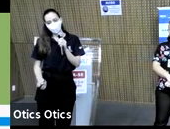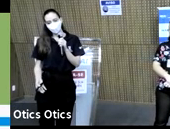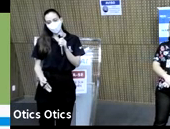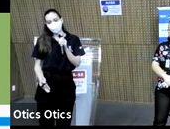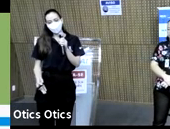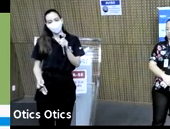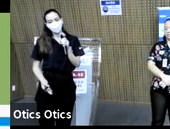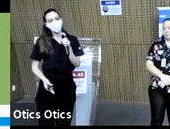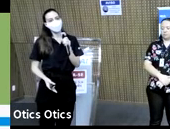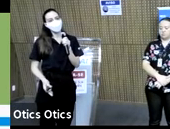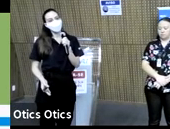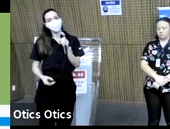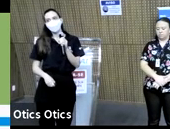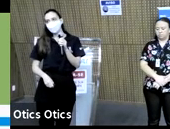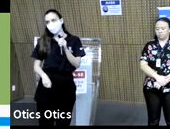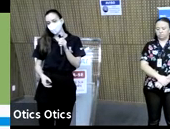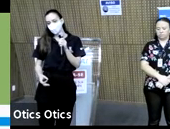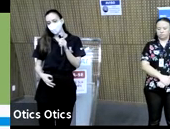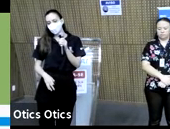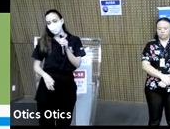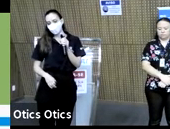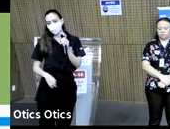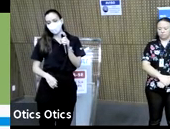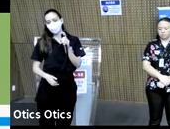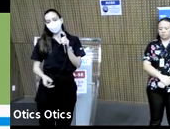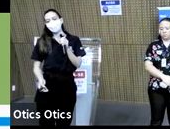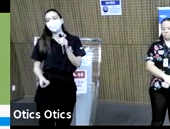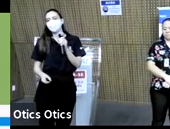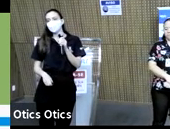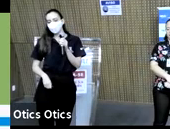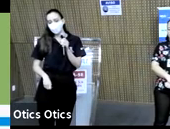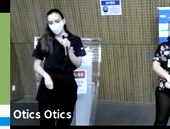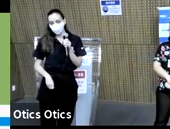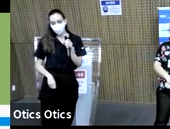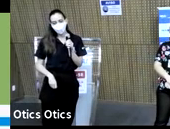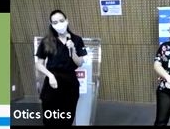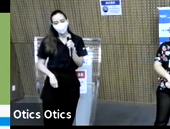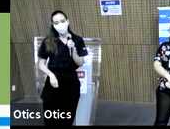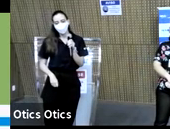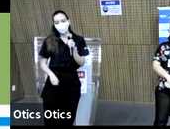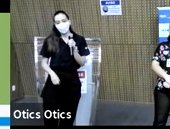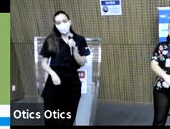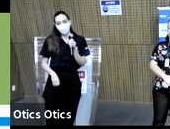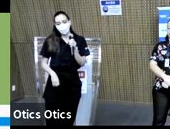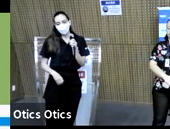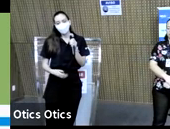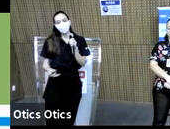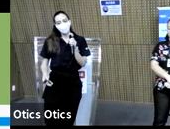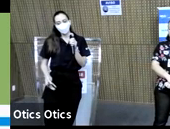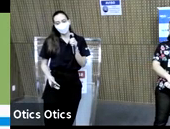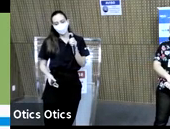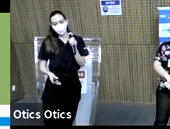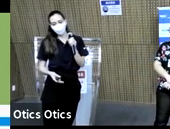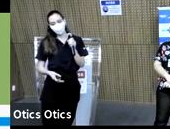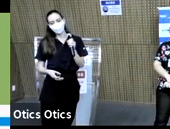Então, em relação à idade, temos poucas gestantes que são menores de 20 anos, a maioria